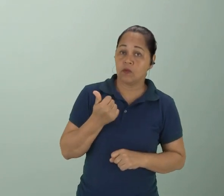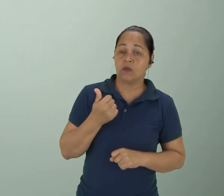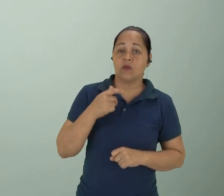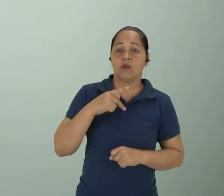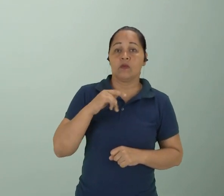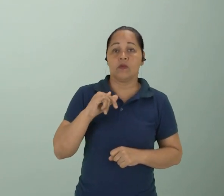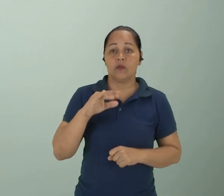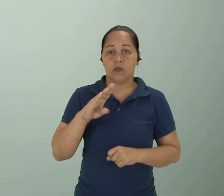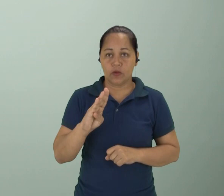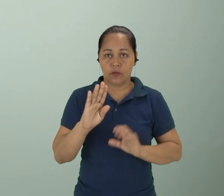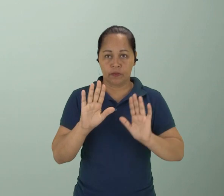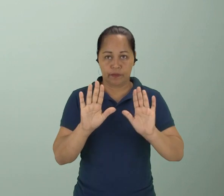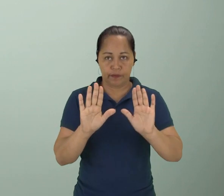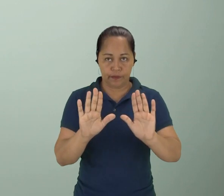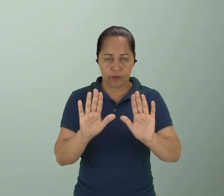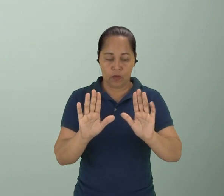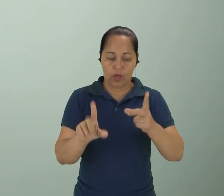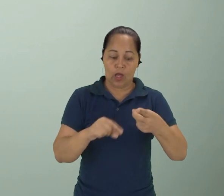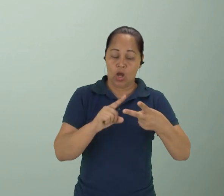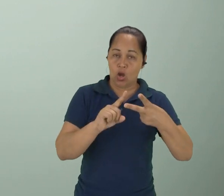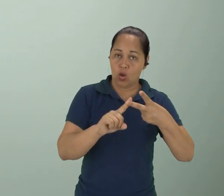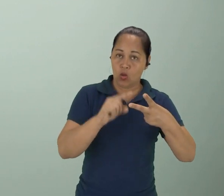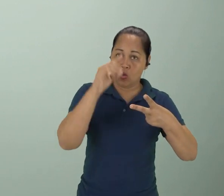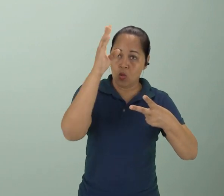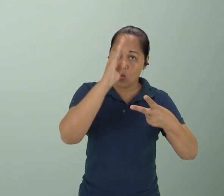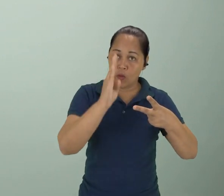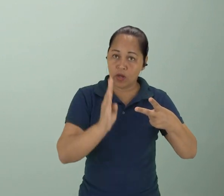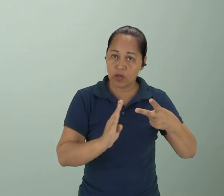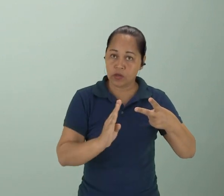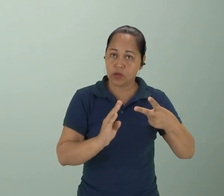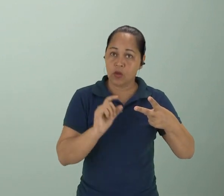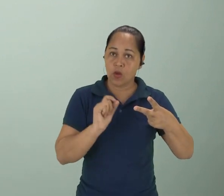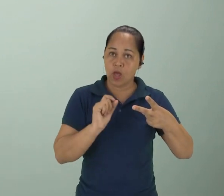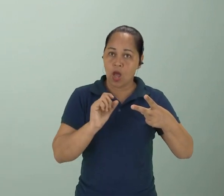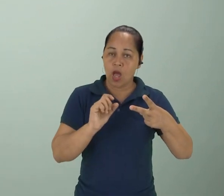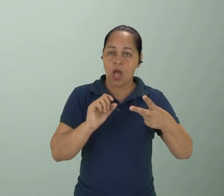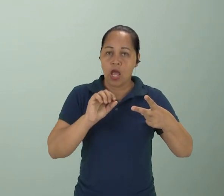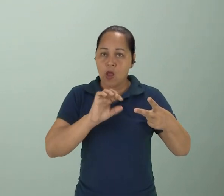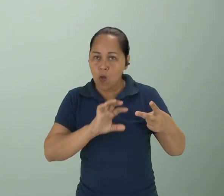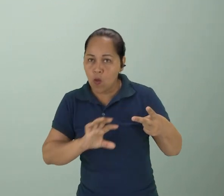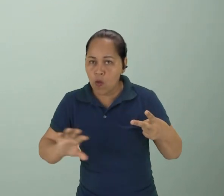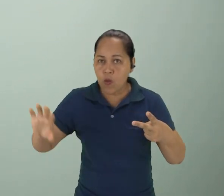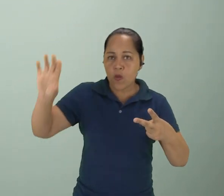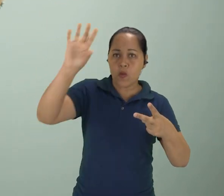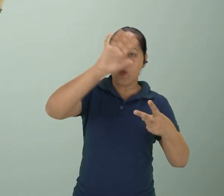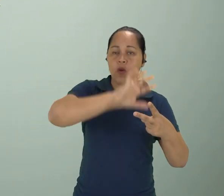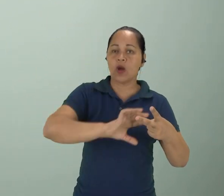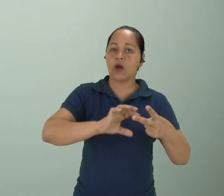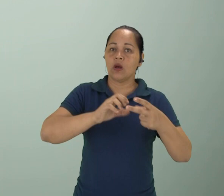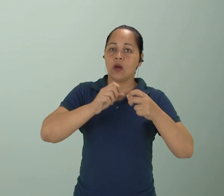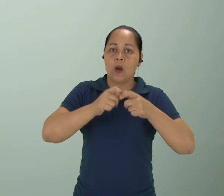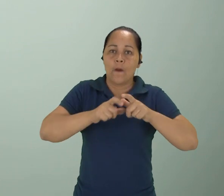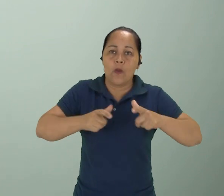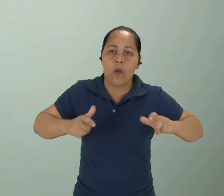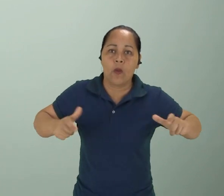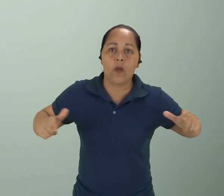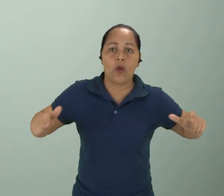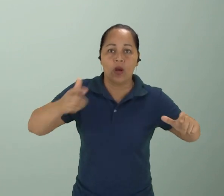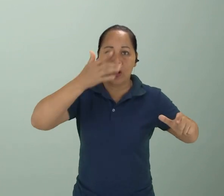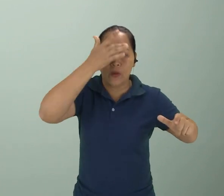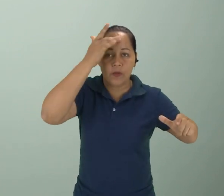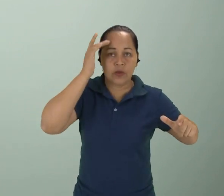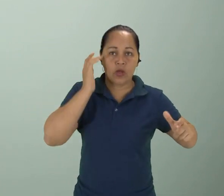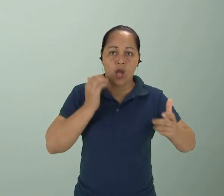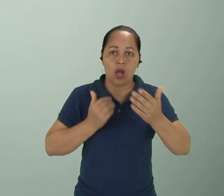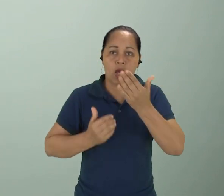e tem mais o brasil seria uma potência alimentar então na medida em que houve crescimento populacional é